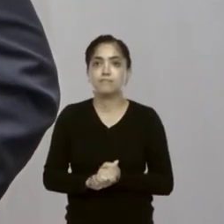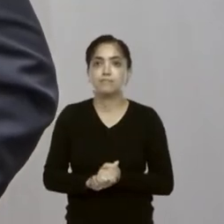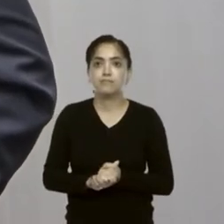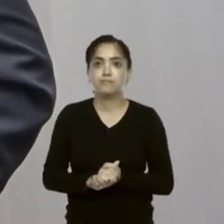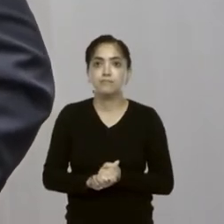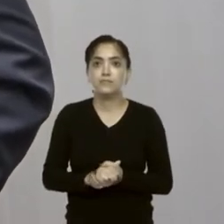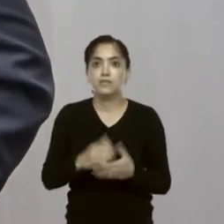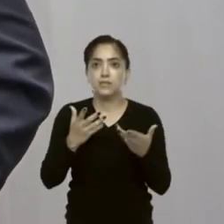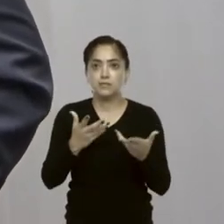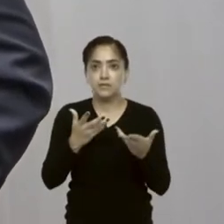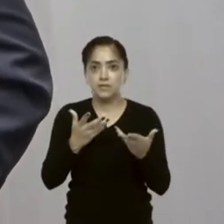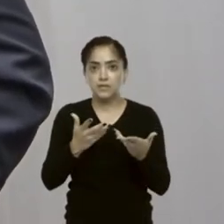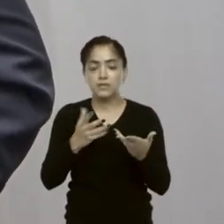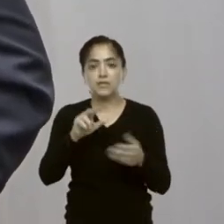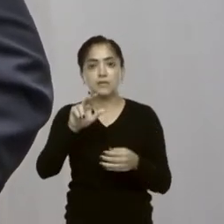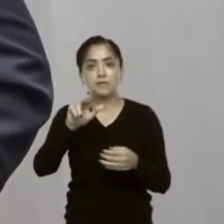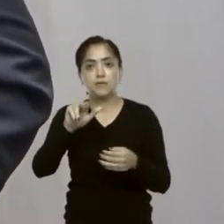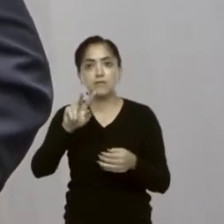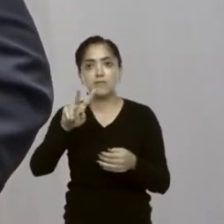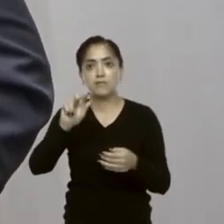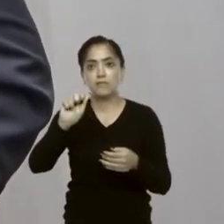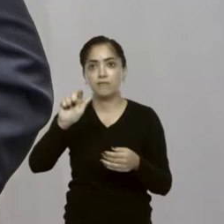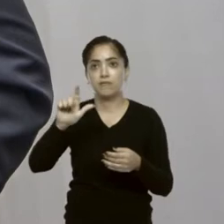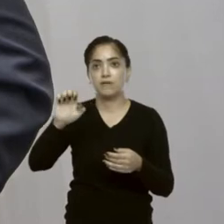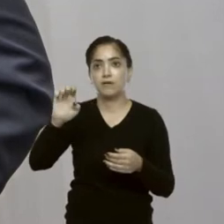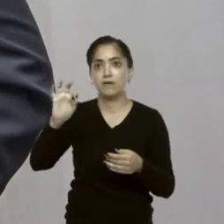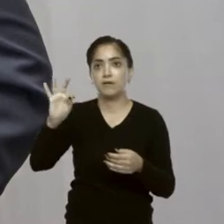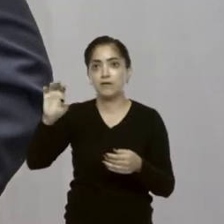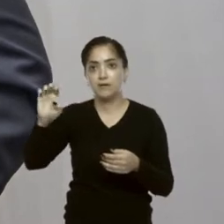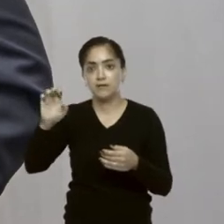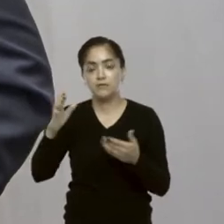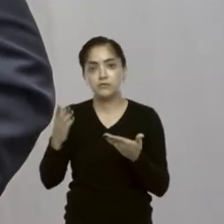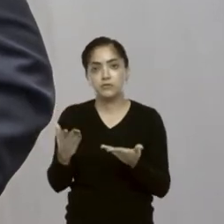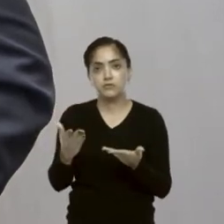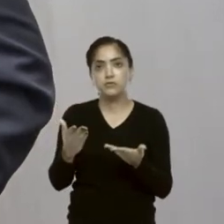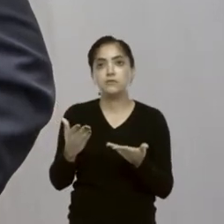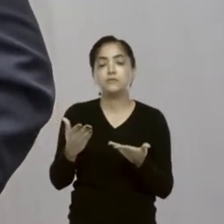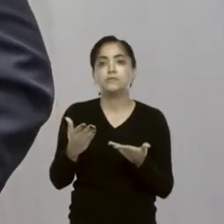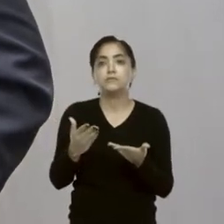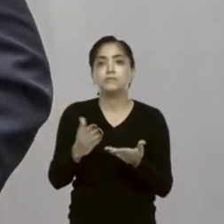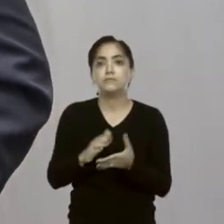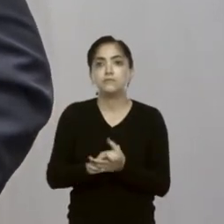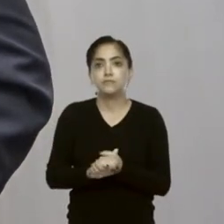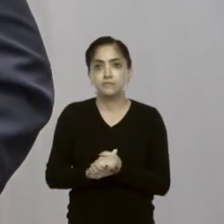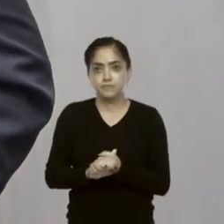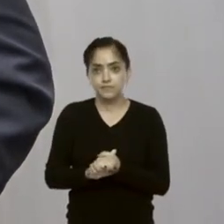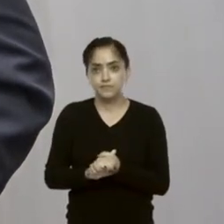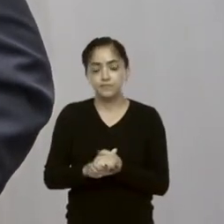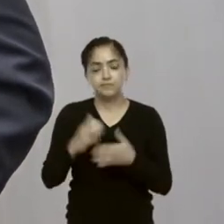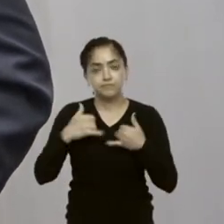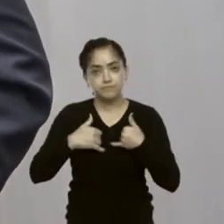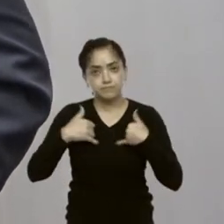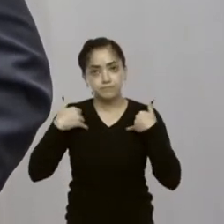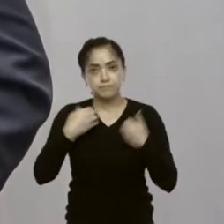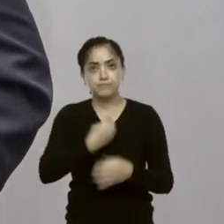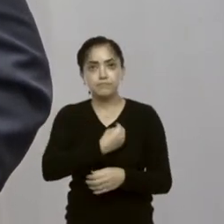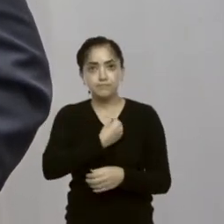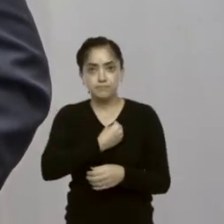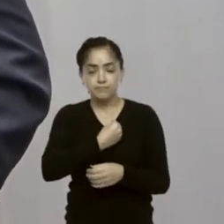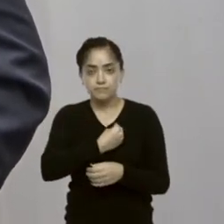Queria também falar da minha irmã Vanete, né? Bipra Vicentini, né? Que a gente tem orgulho de estar aqui presente. E